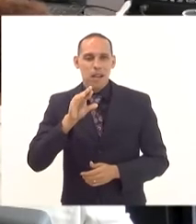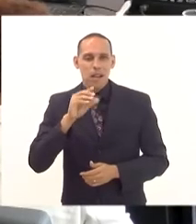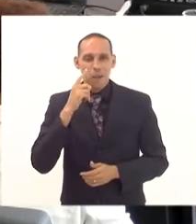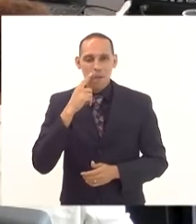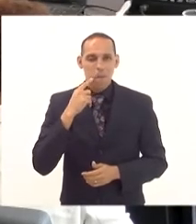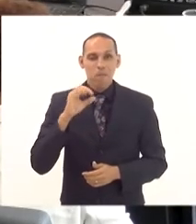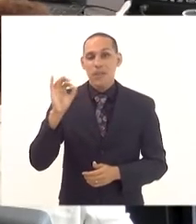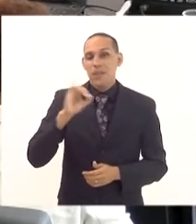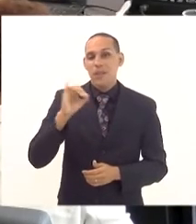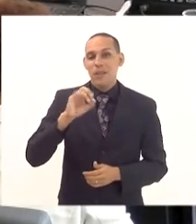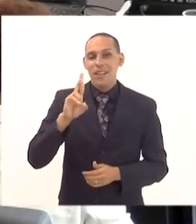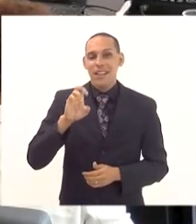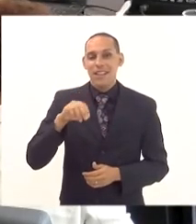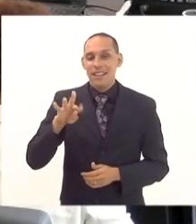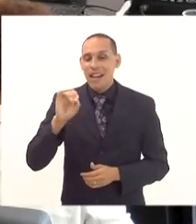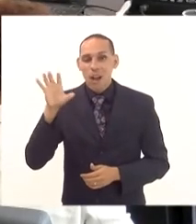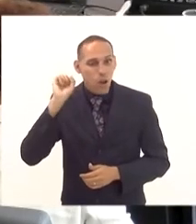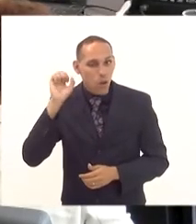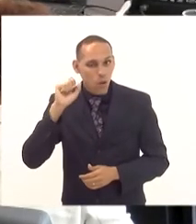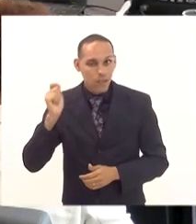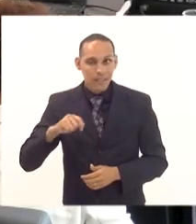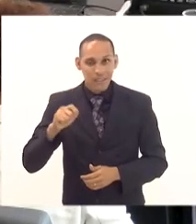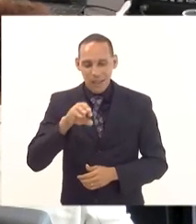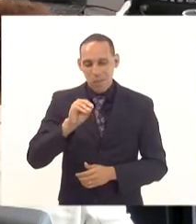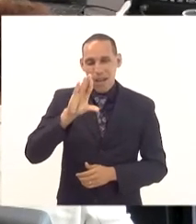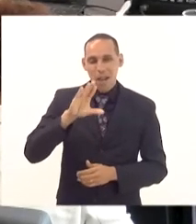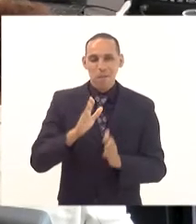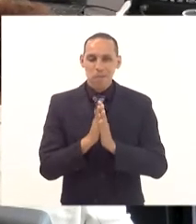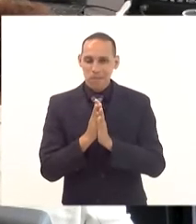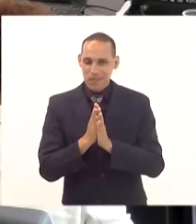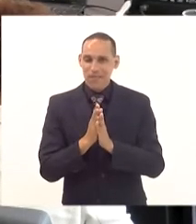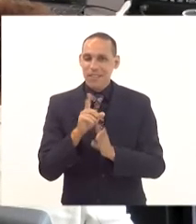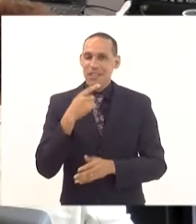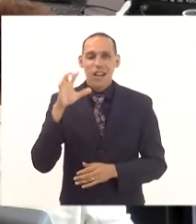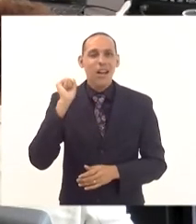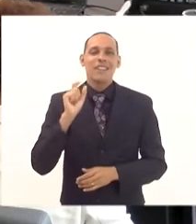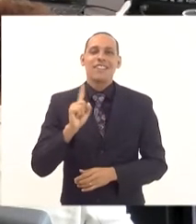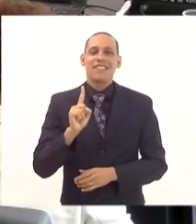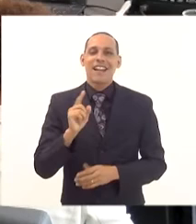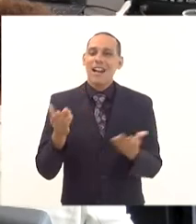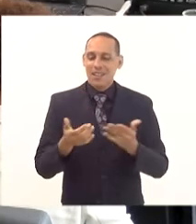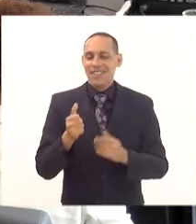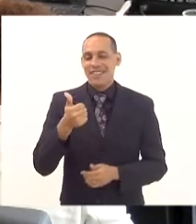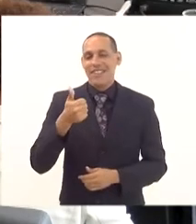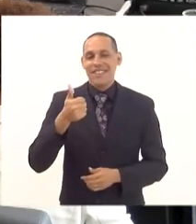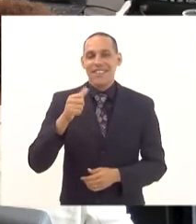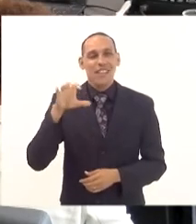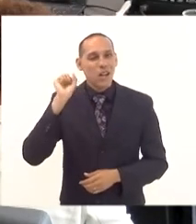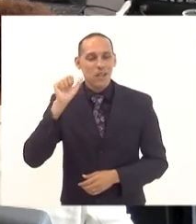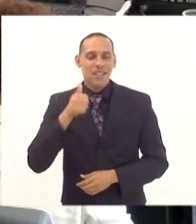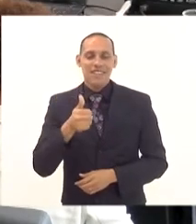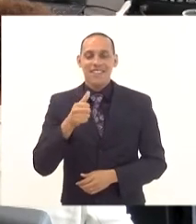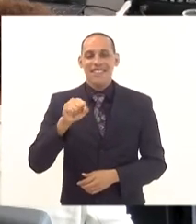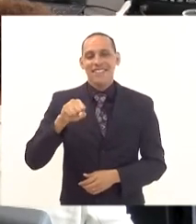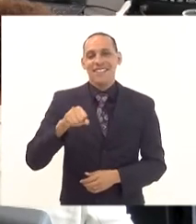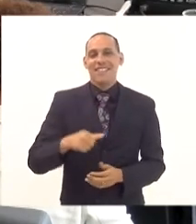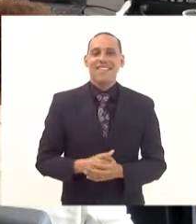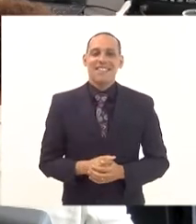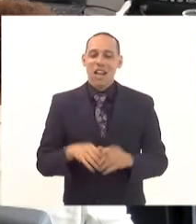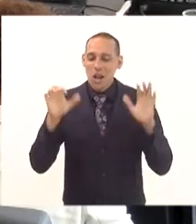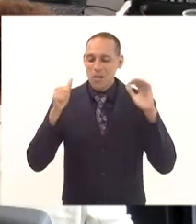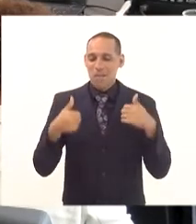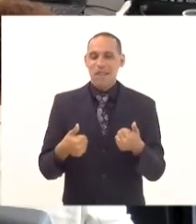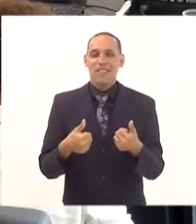Oi Renata você tá ouvindo liga o seu áudio por favor que a gente ia para escola agora agora sim